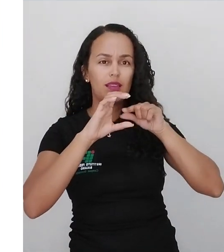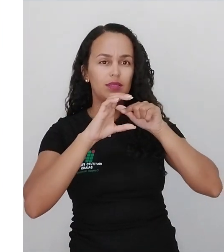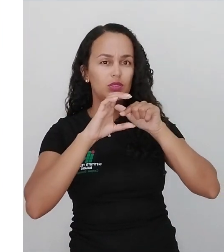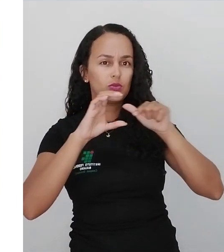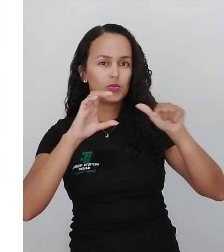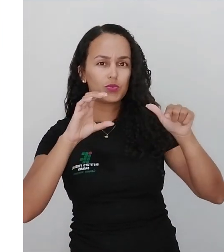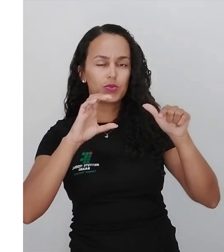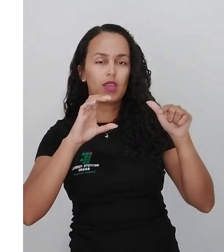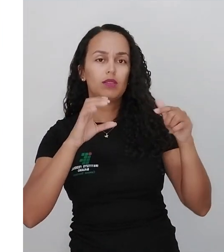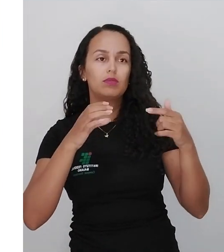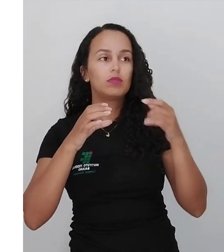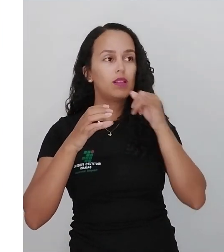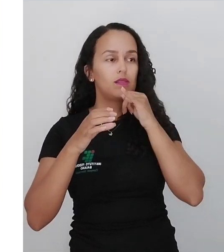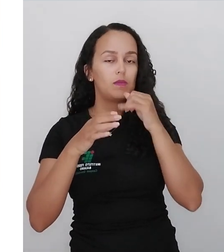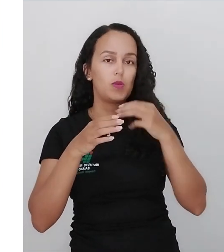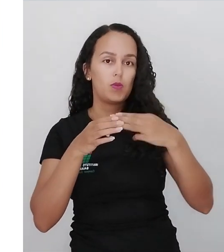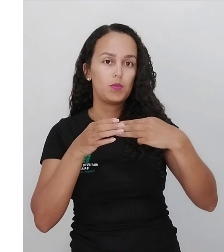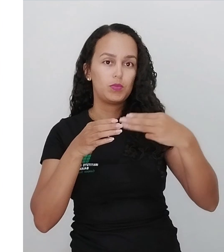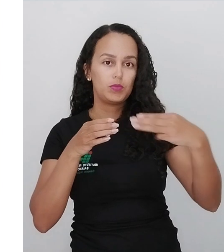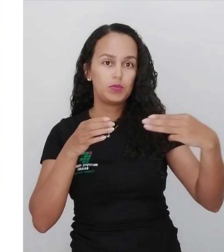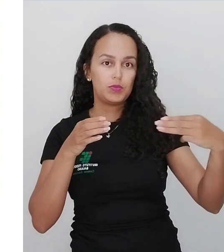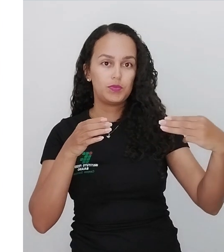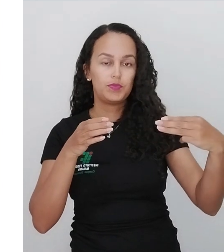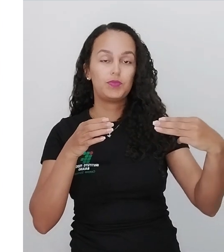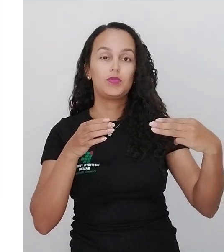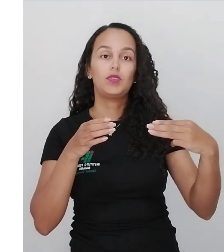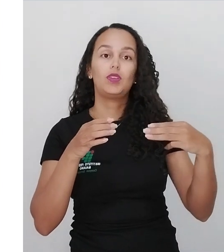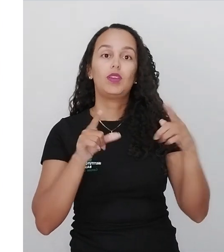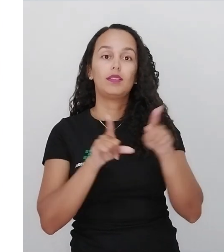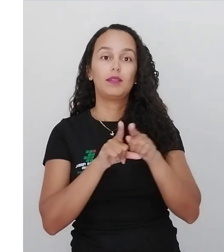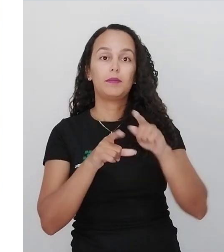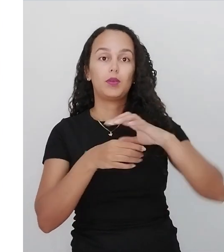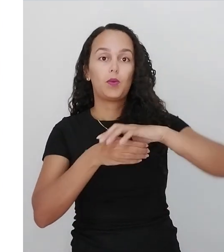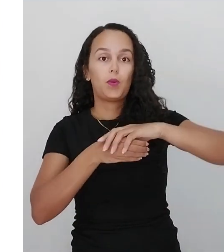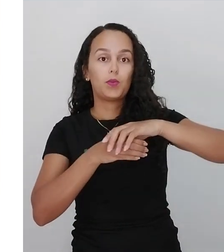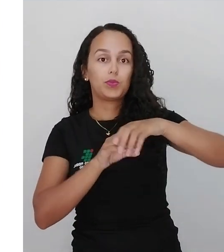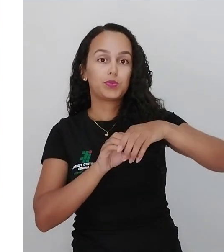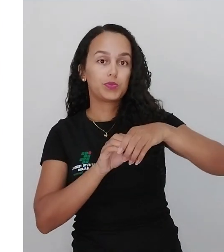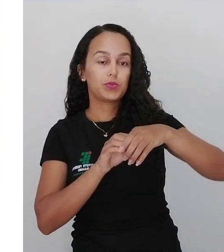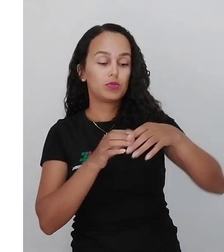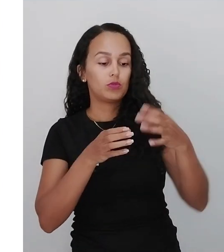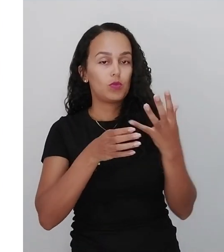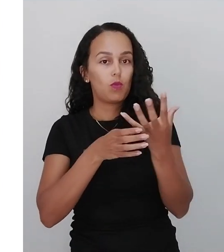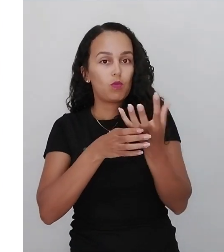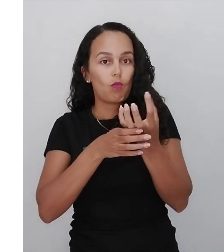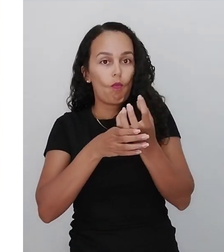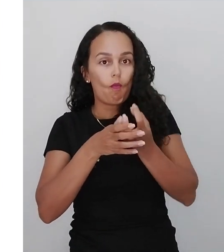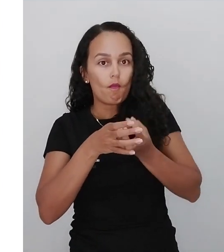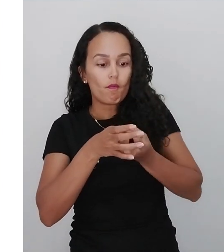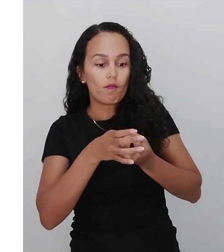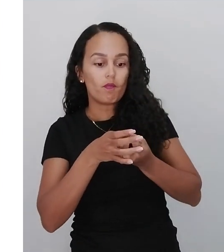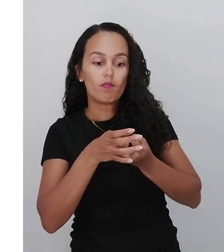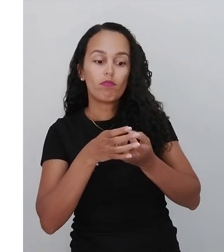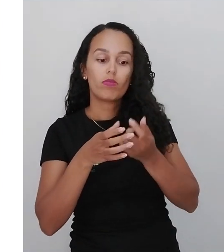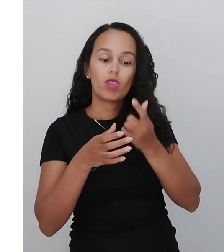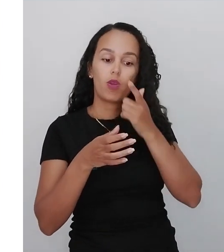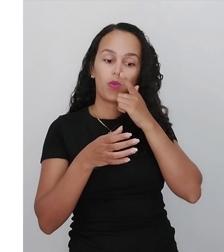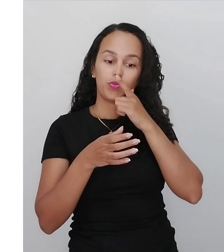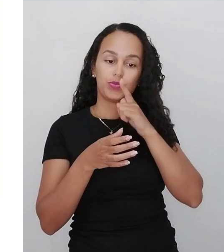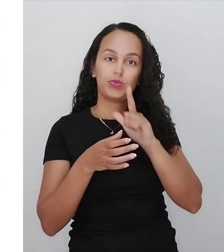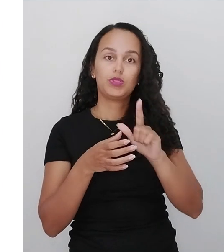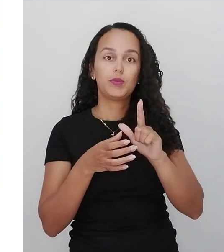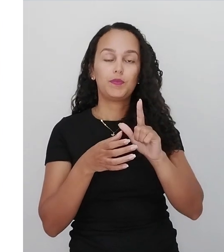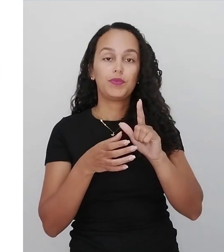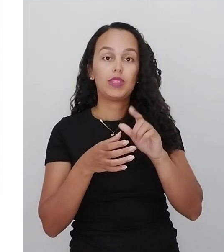apenas a mitocôndria deram origem aos eucariontes heterotróficos hoje,